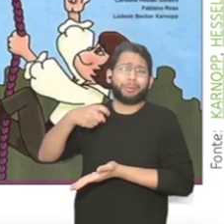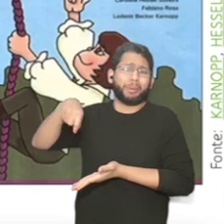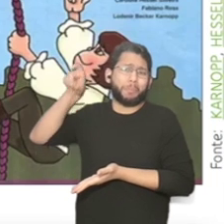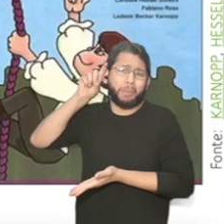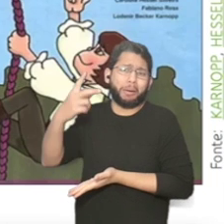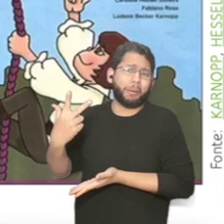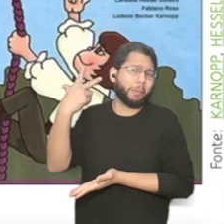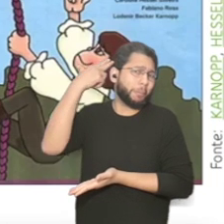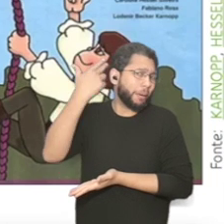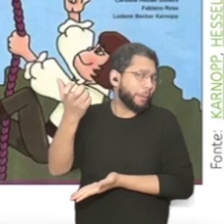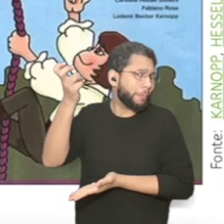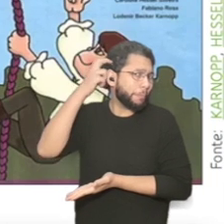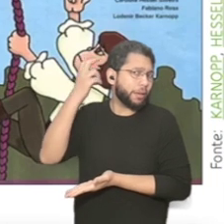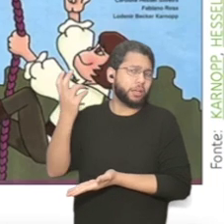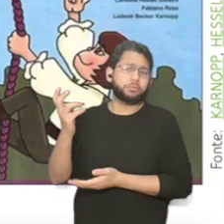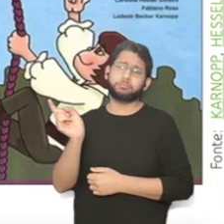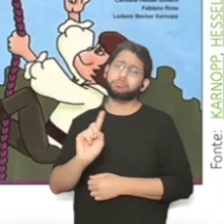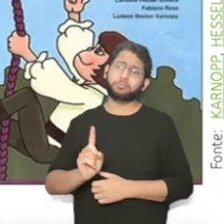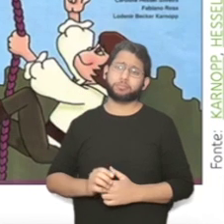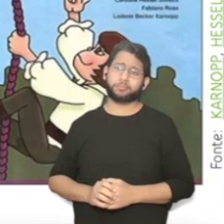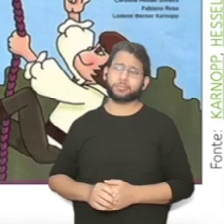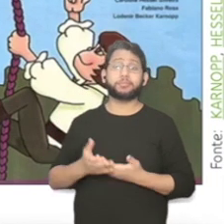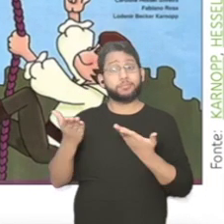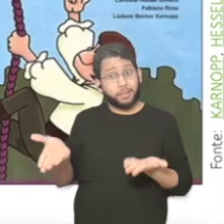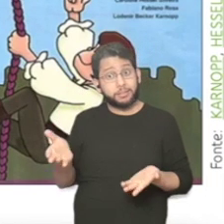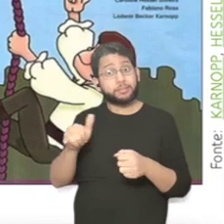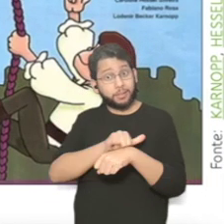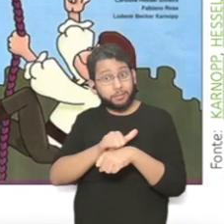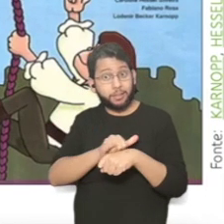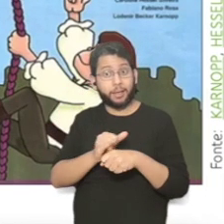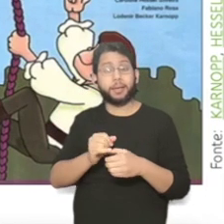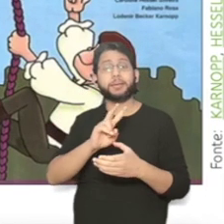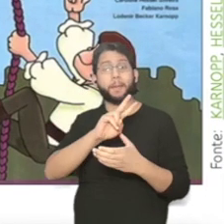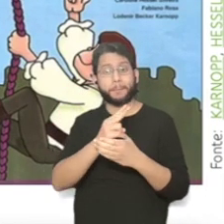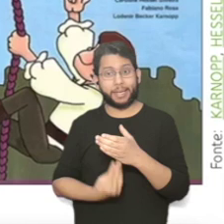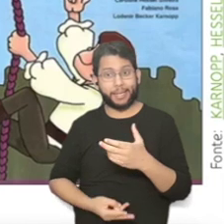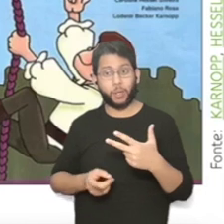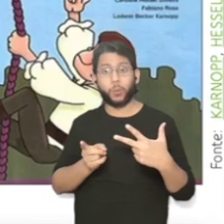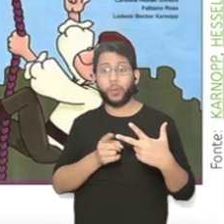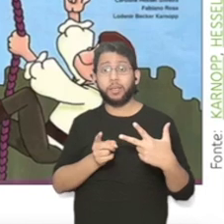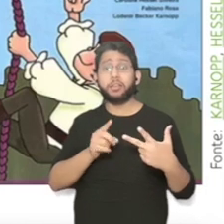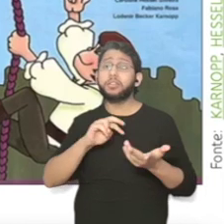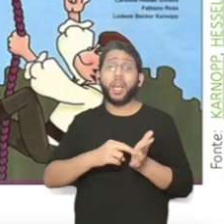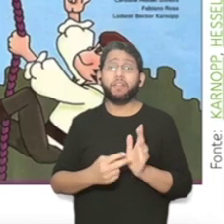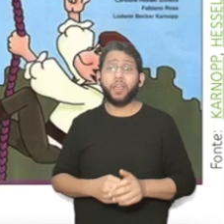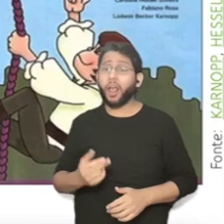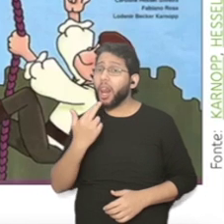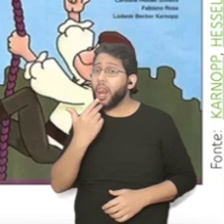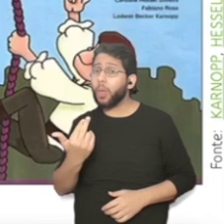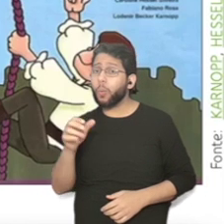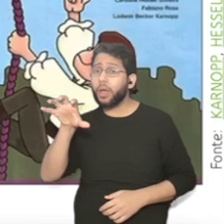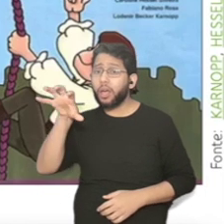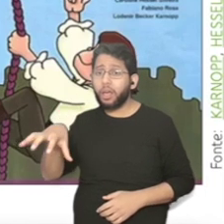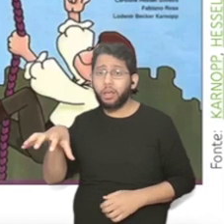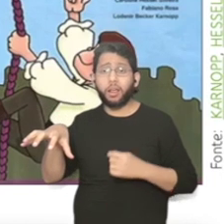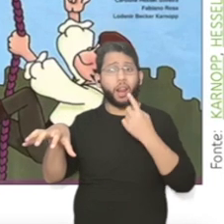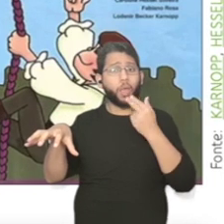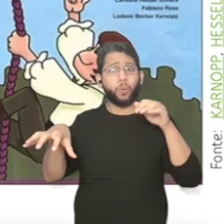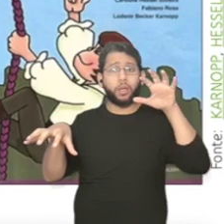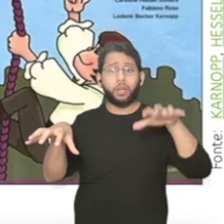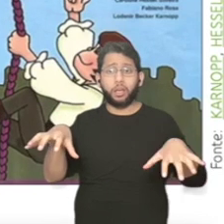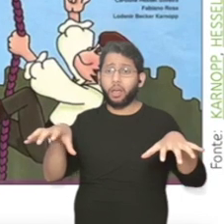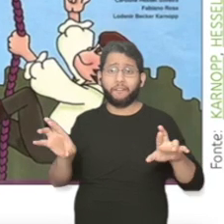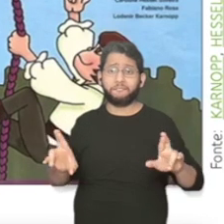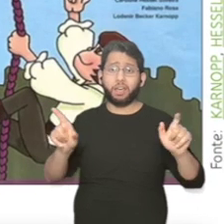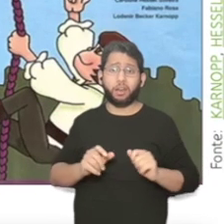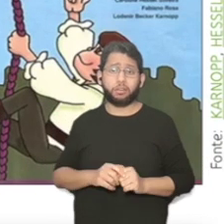tratado, reabilitado. Para a abordagem bilíngue, o surdo é visto como uma diferença linguística, que seria